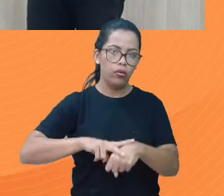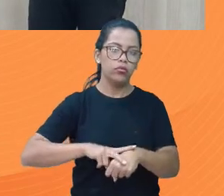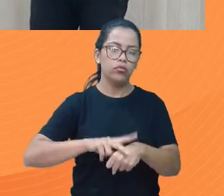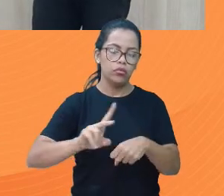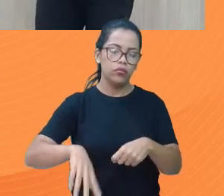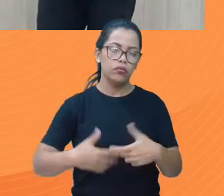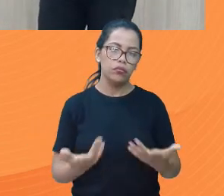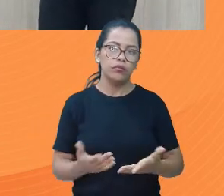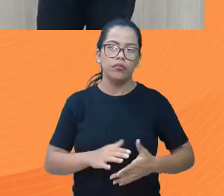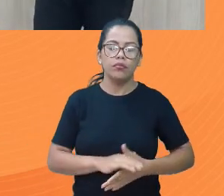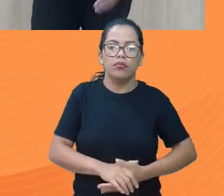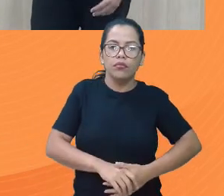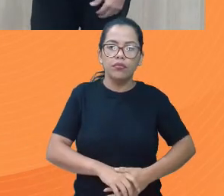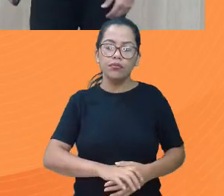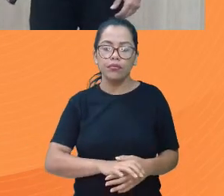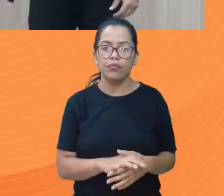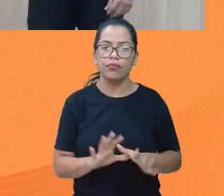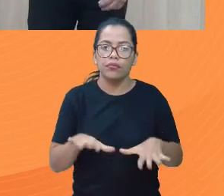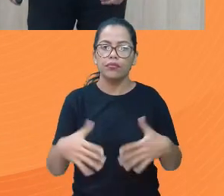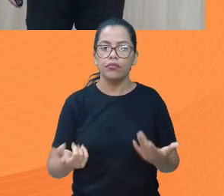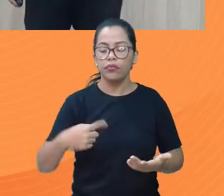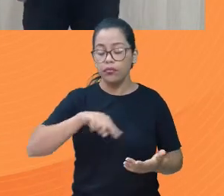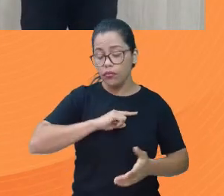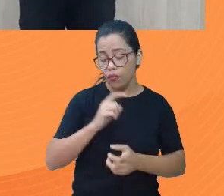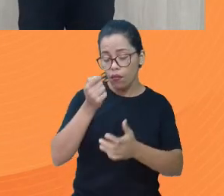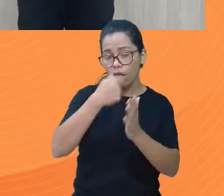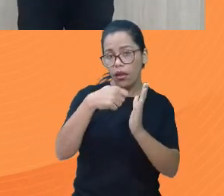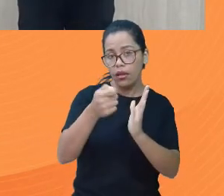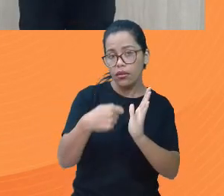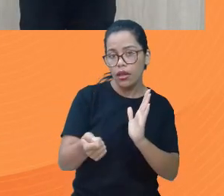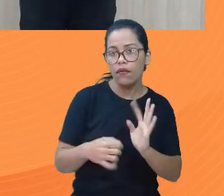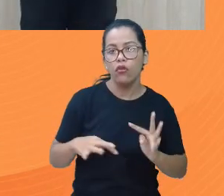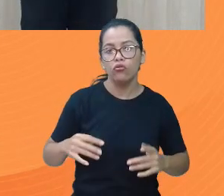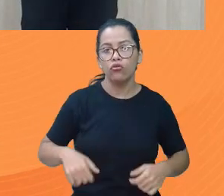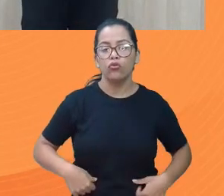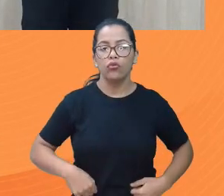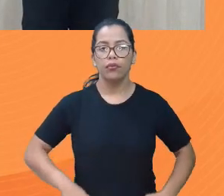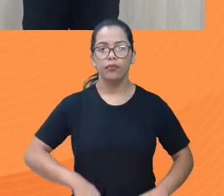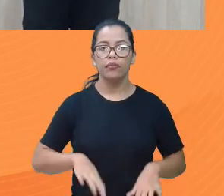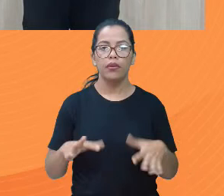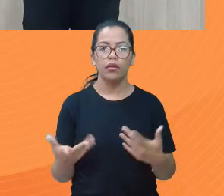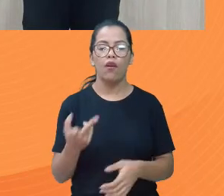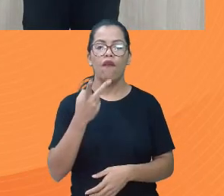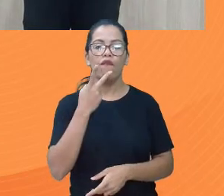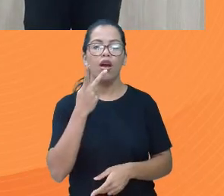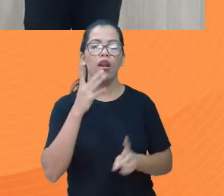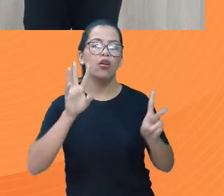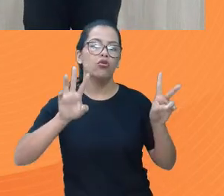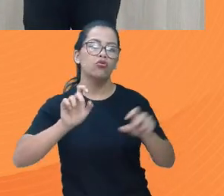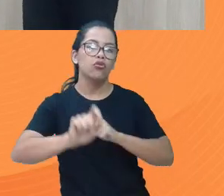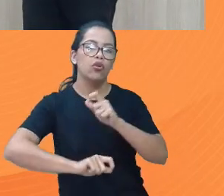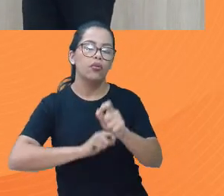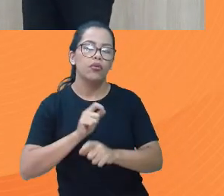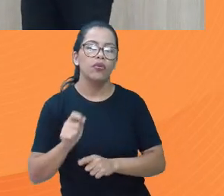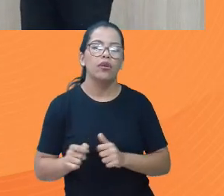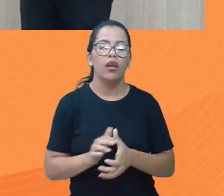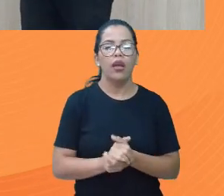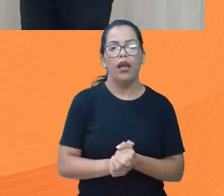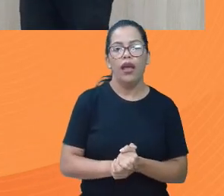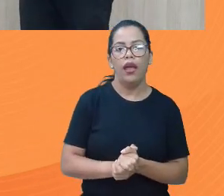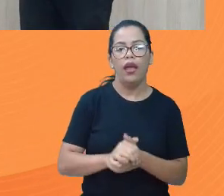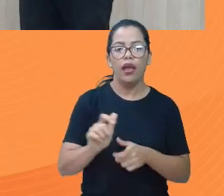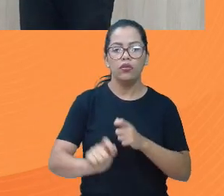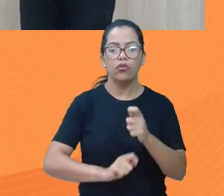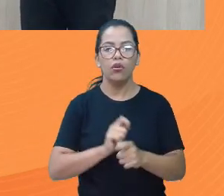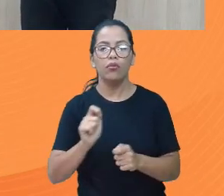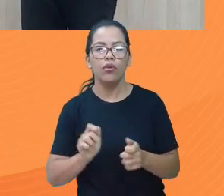gente escreveu essas definições. Então, falando aí dos ângulos colaterais internos. Então, primeiro é